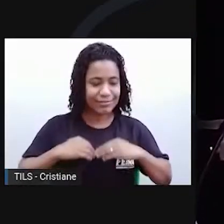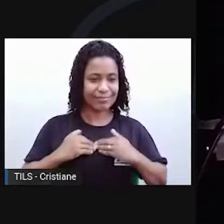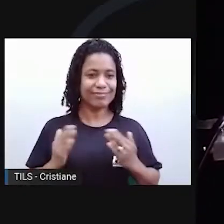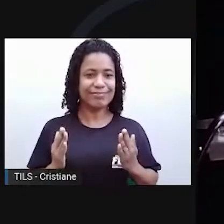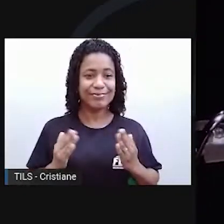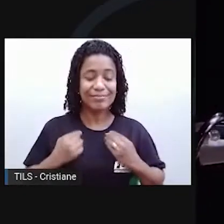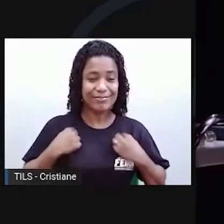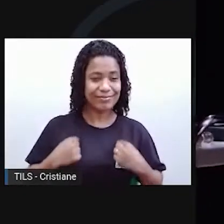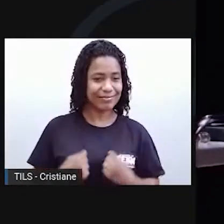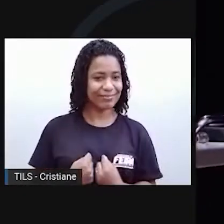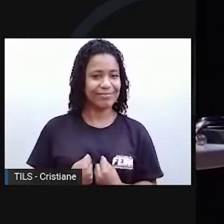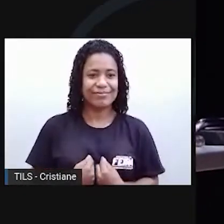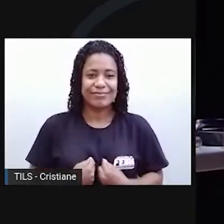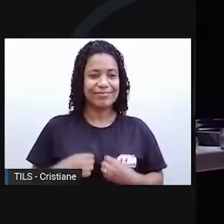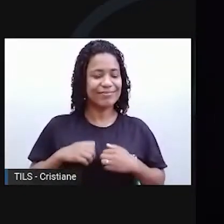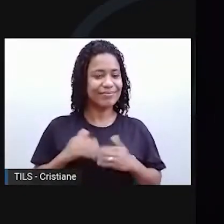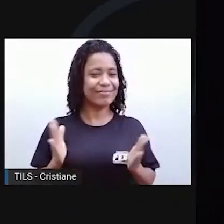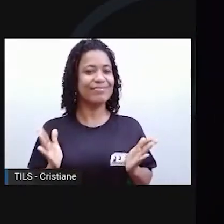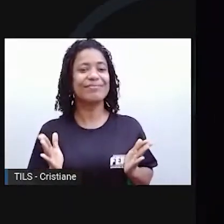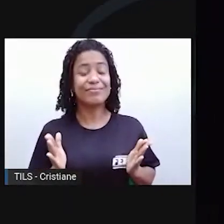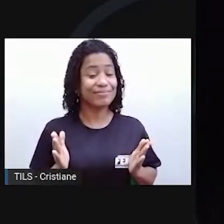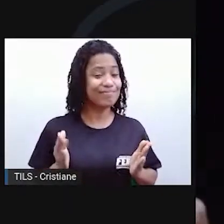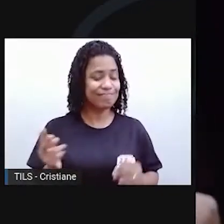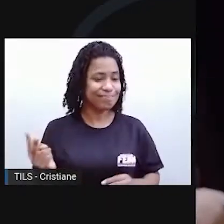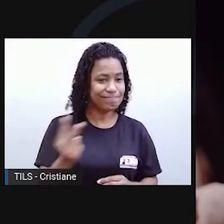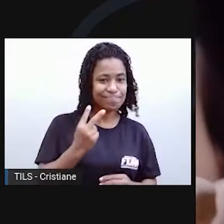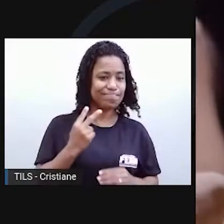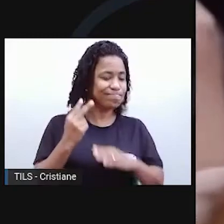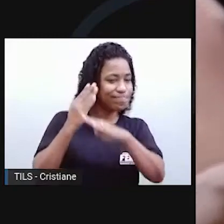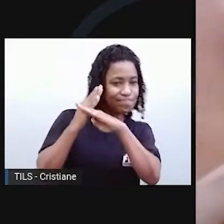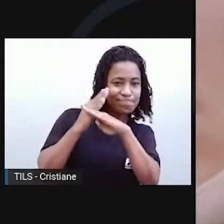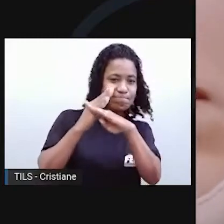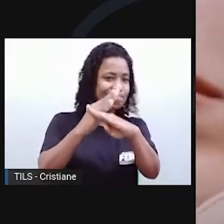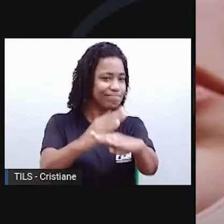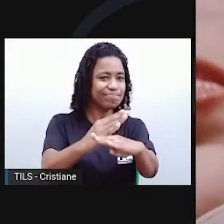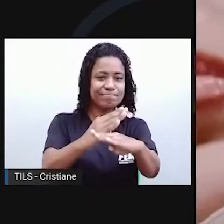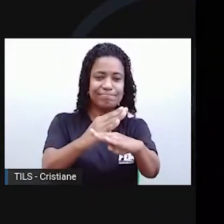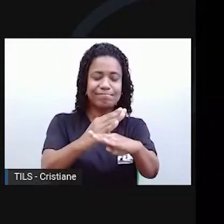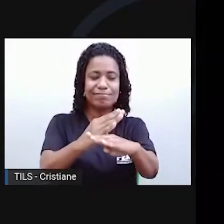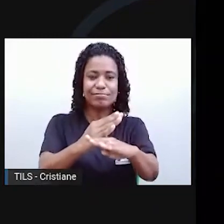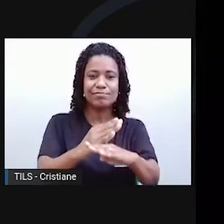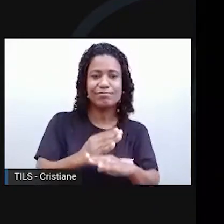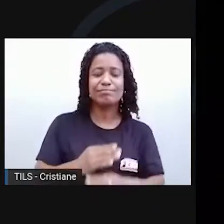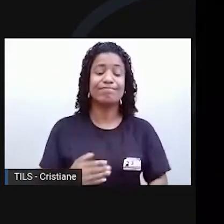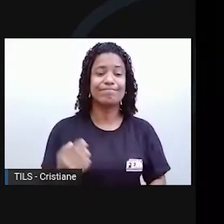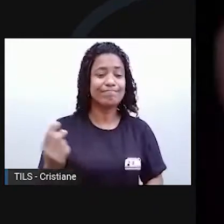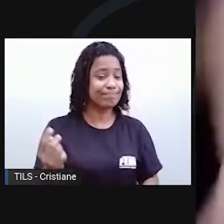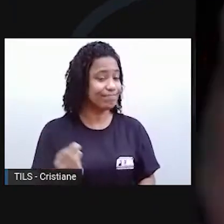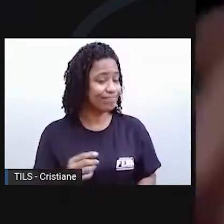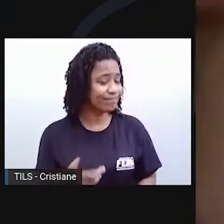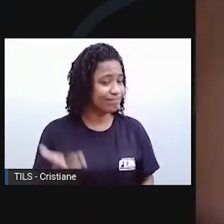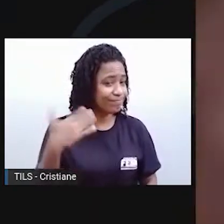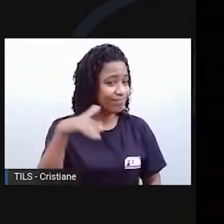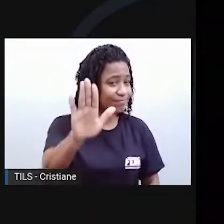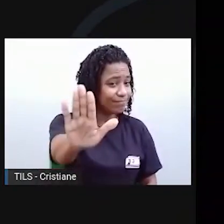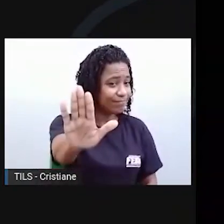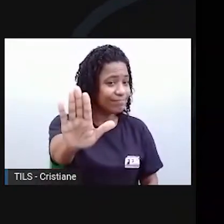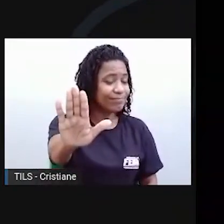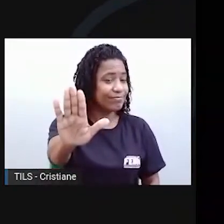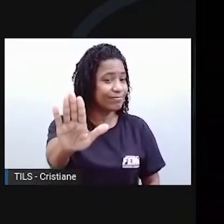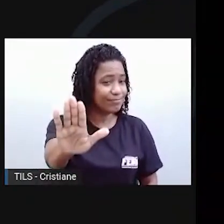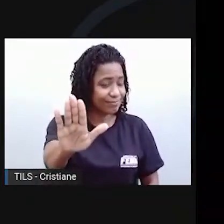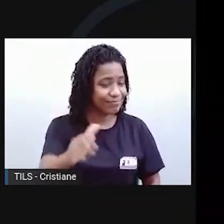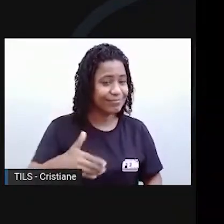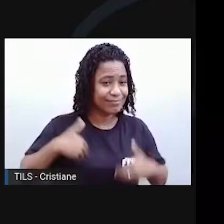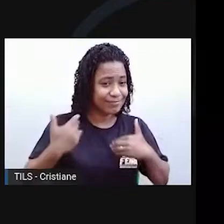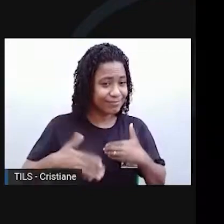um pouco mais, quem se satisfaz vê se faz sem olhar pra trás. Meu bem, eu tô aqui